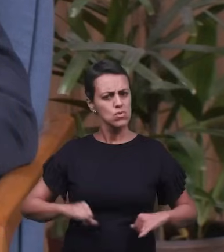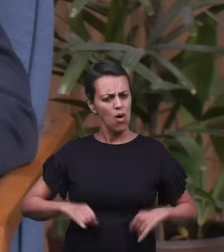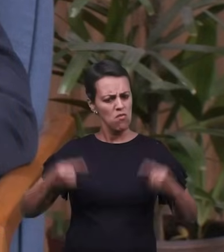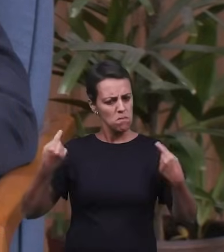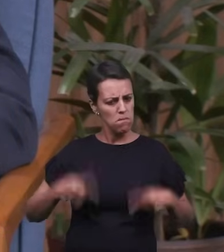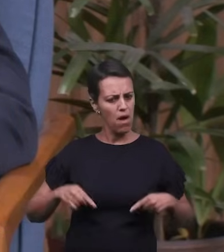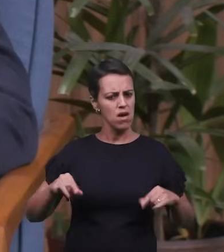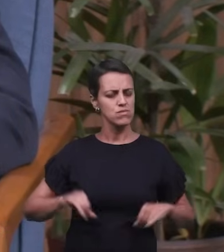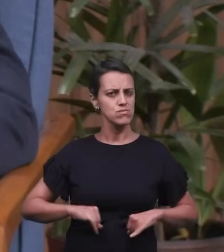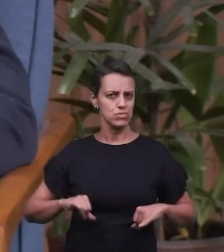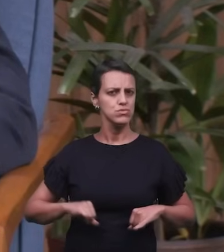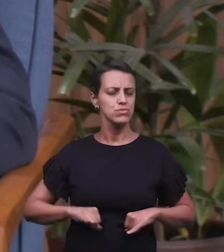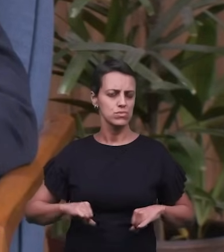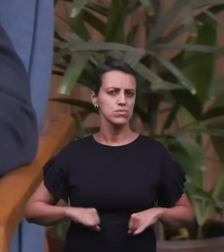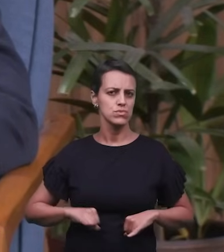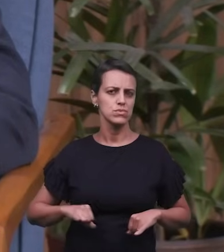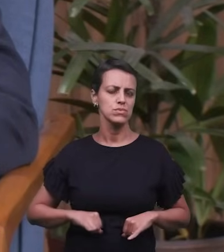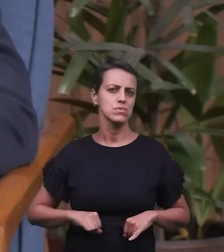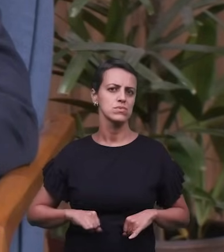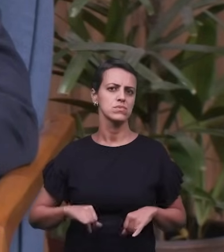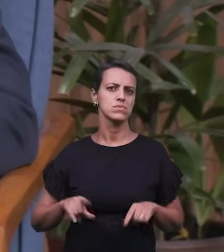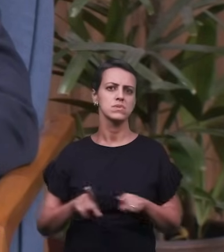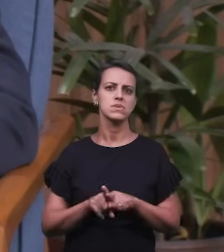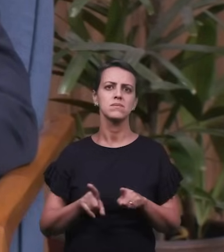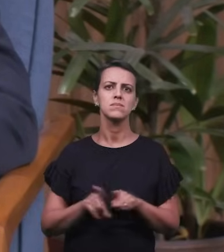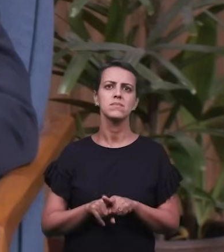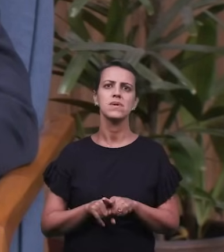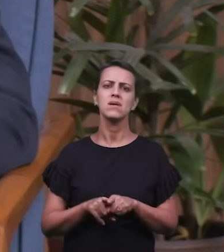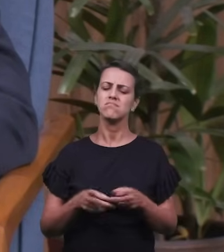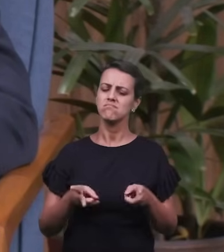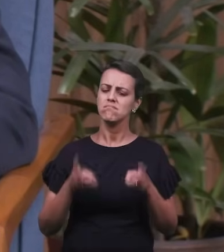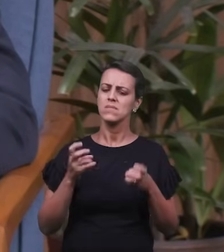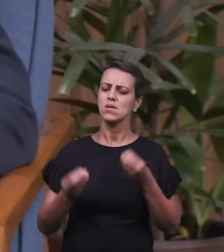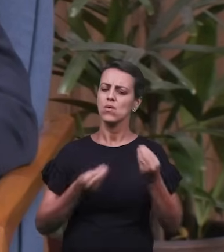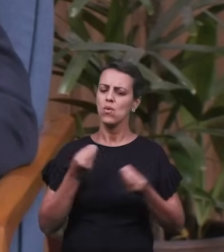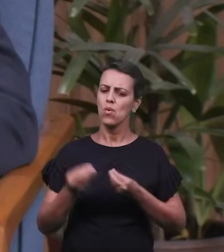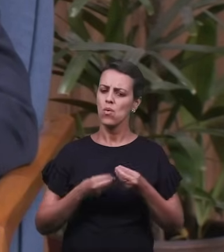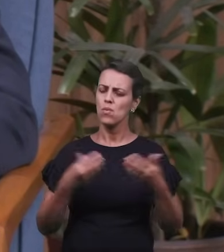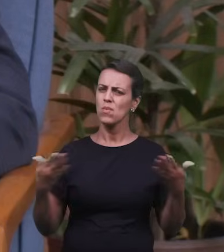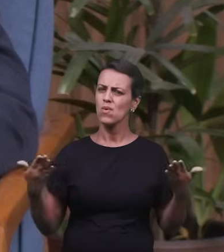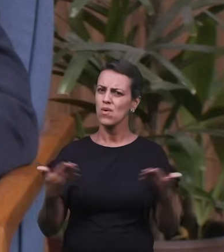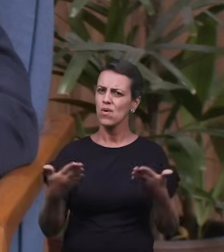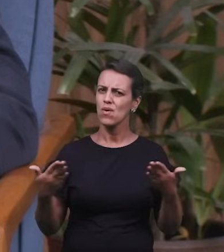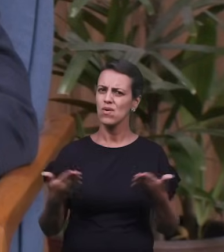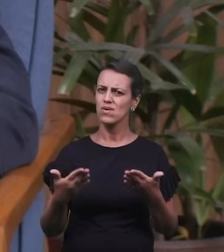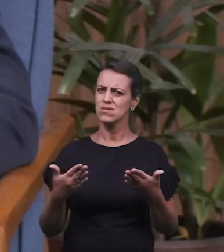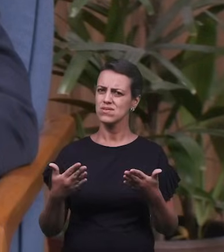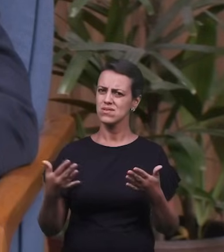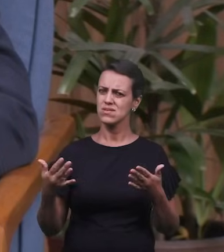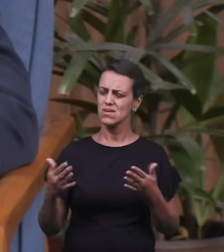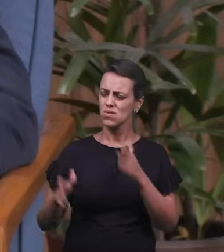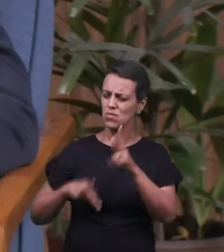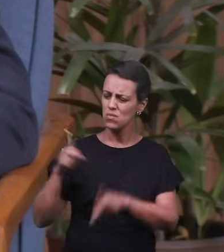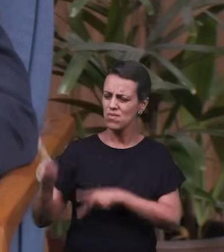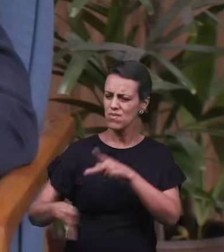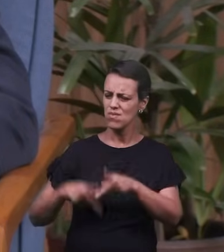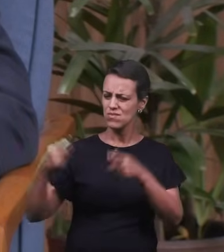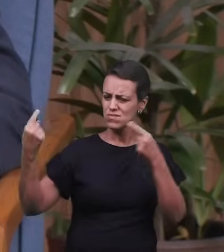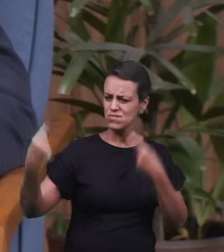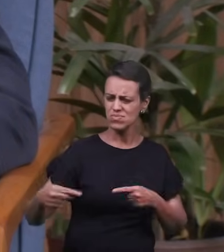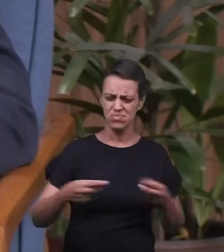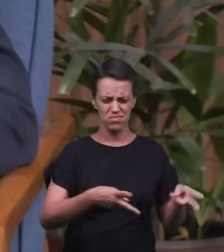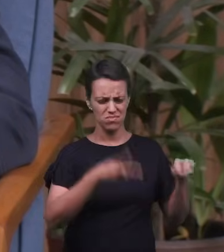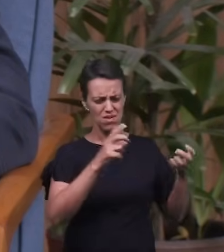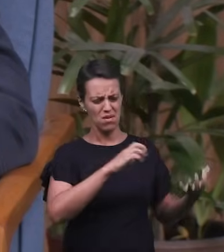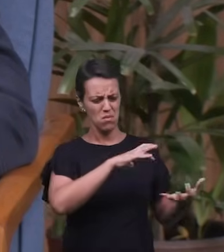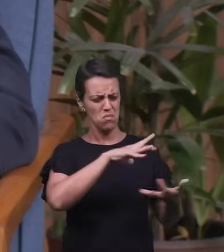seríssimas perseguições, aquelas ondas de perseguição. Né? Nós vemos hoje a igreja sendo confrontada e colocada diante de um mundo cada vez mais no